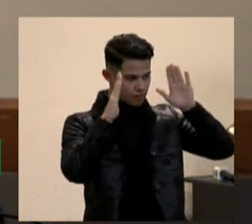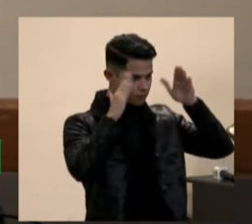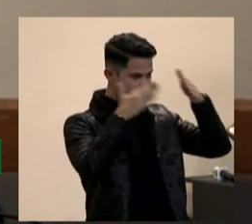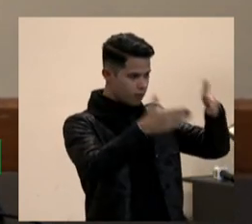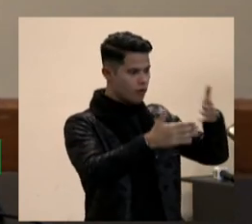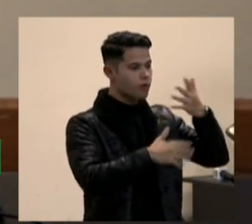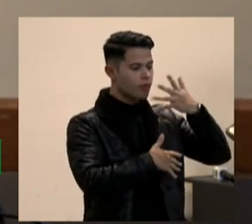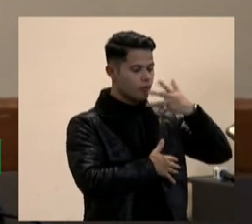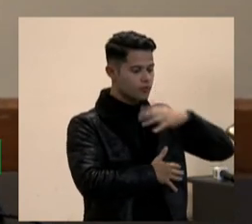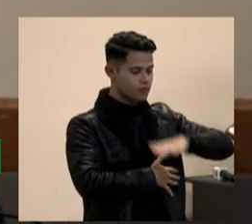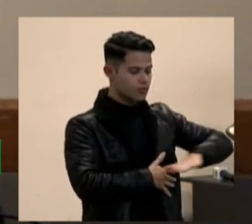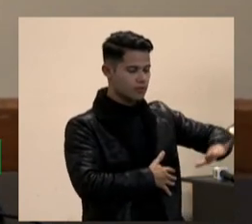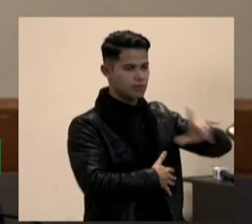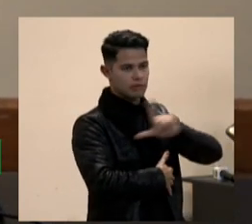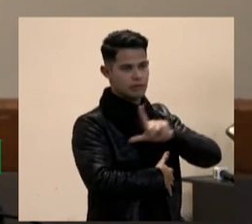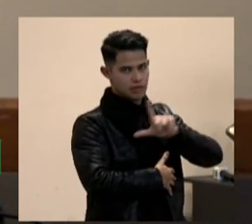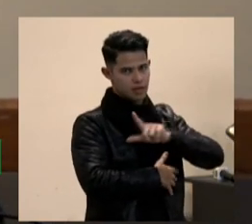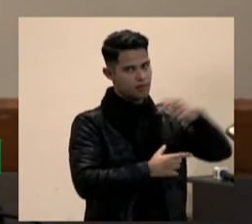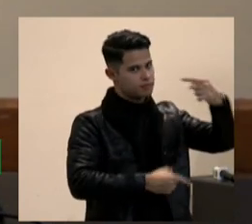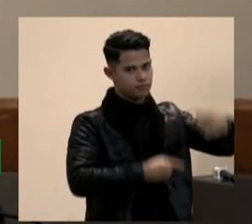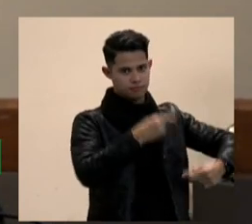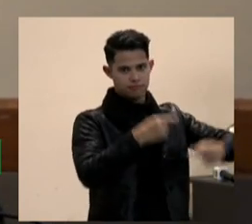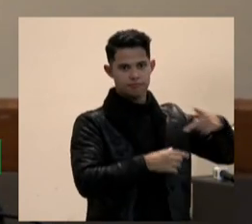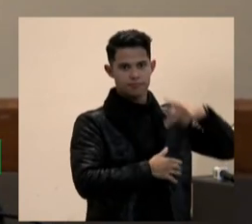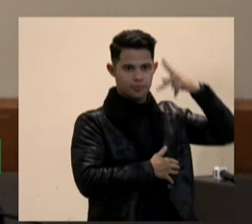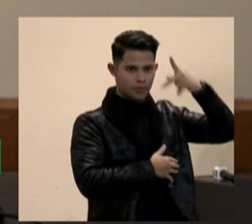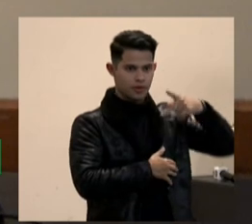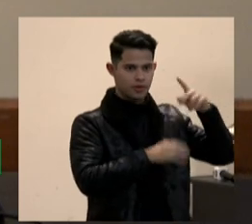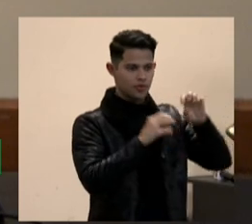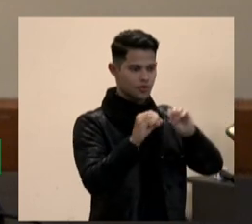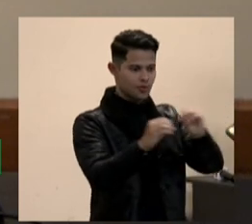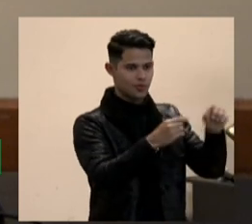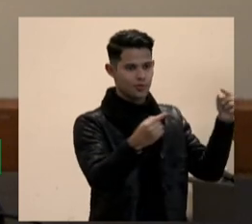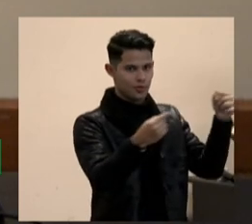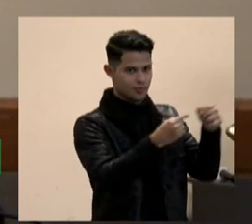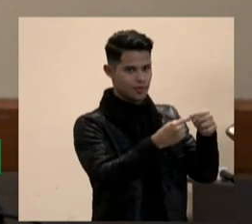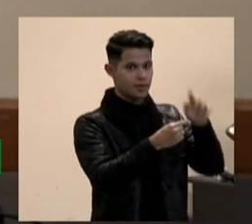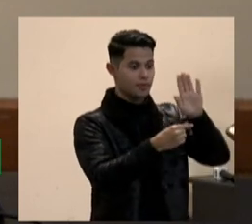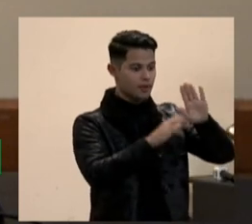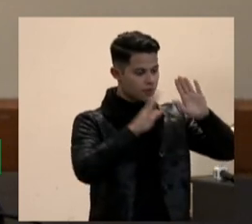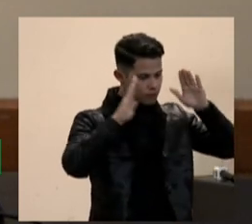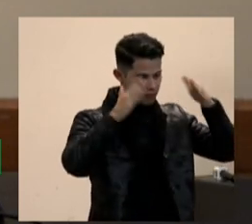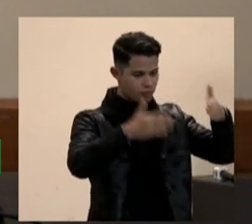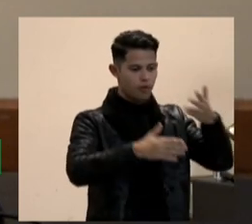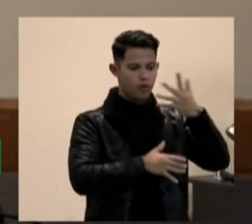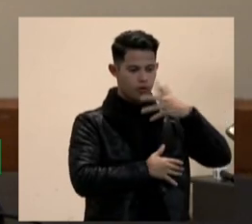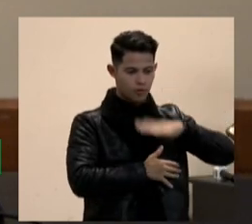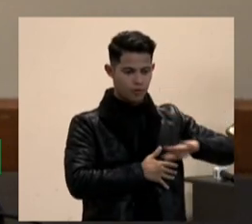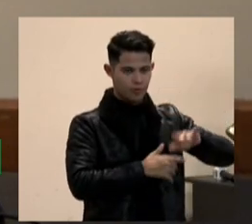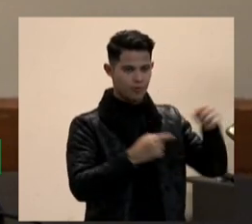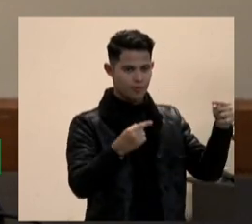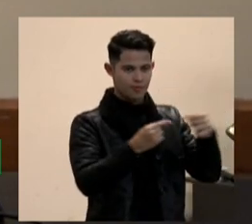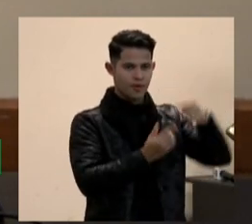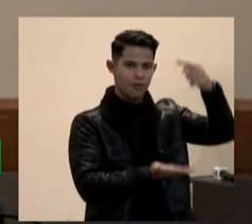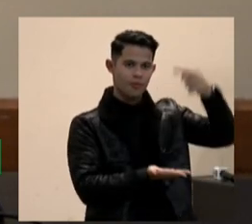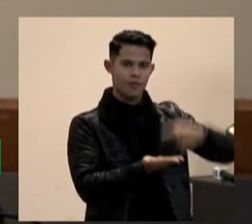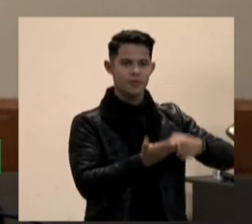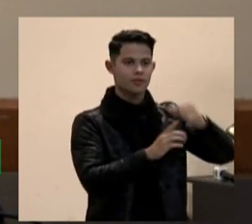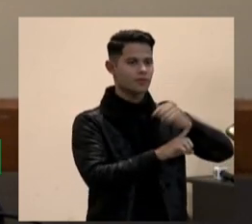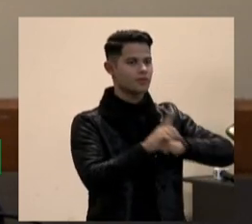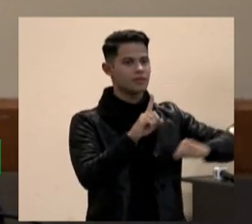gente tem, para toda a política educacional, né, mas eu quero chamar a atenção da educação infantil, porque o papel do controle social ele é fundamental,